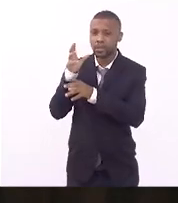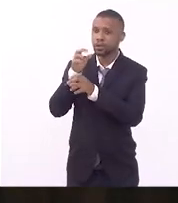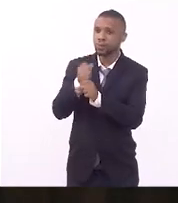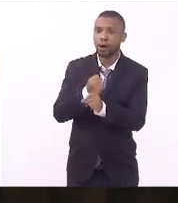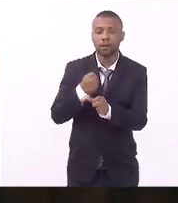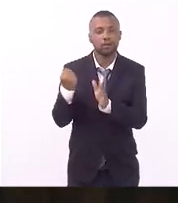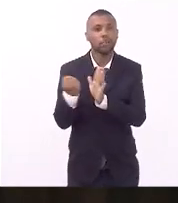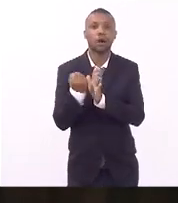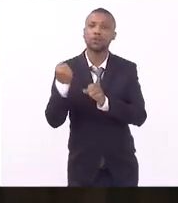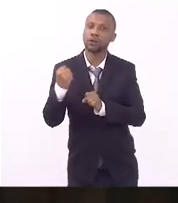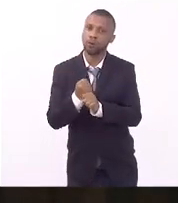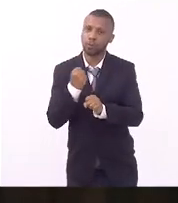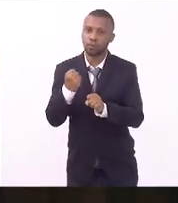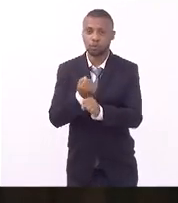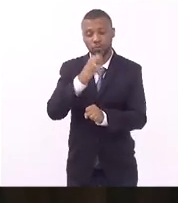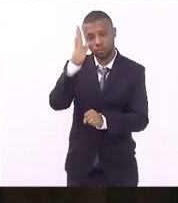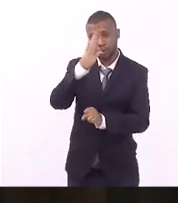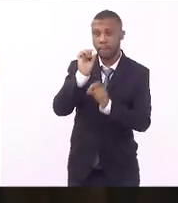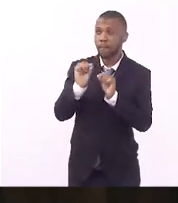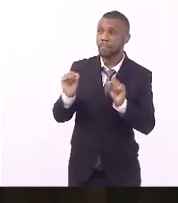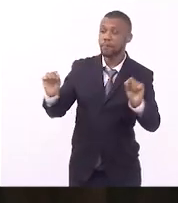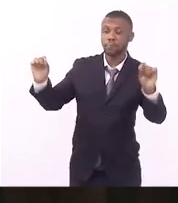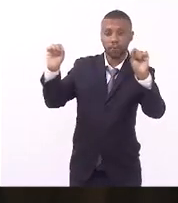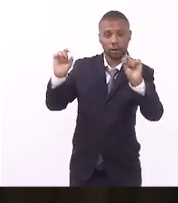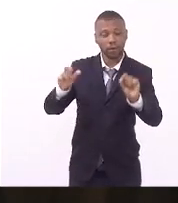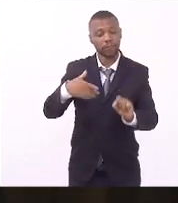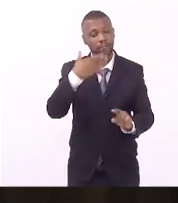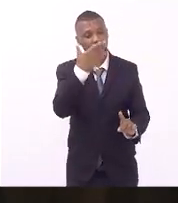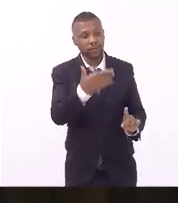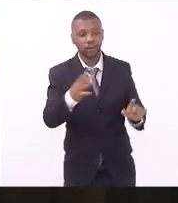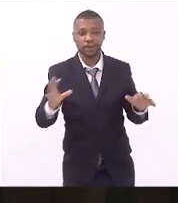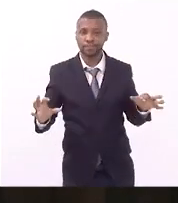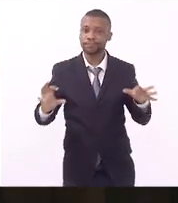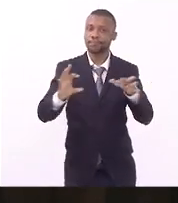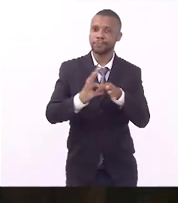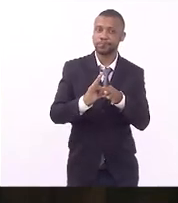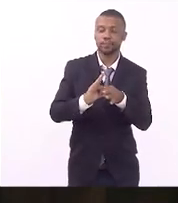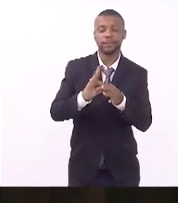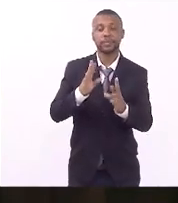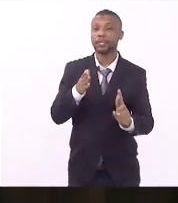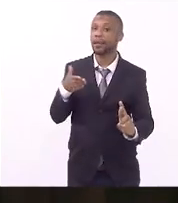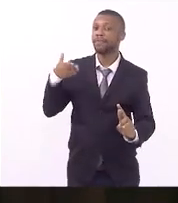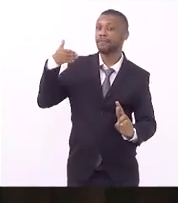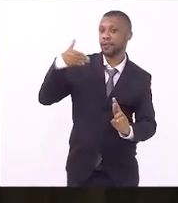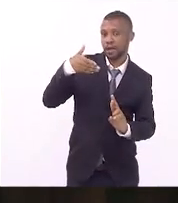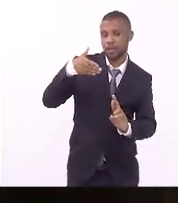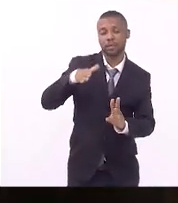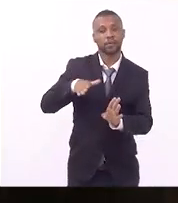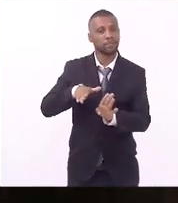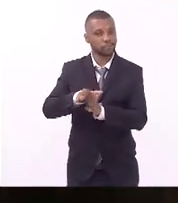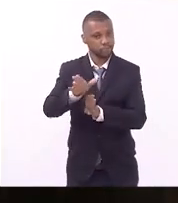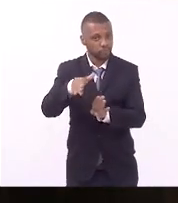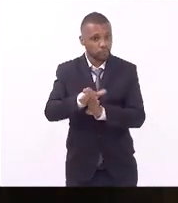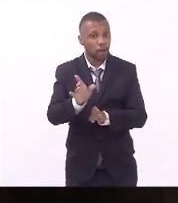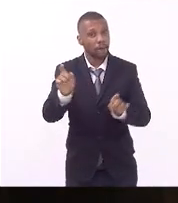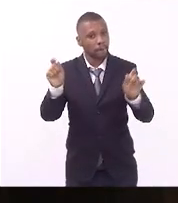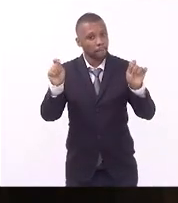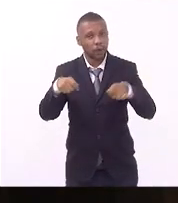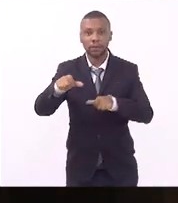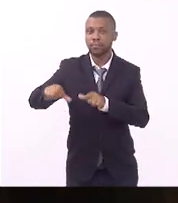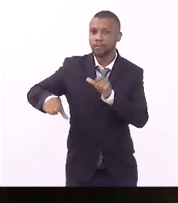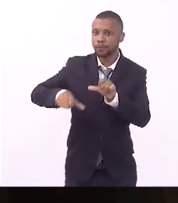reconstruir o Brasil. E você é parte desse norte, dessa referência de que é possível mudar